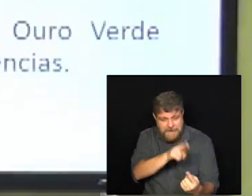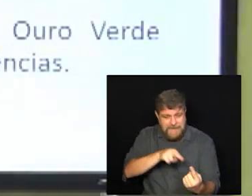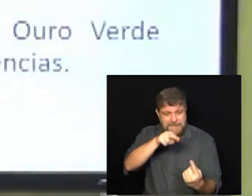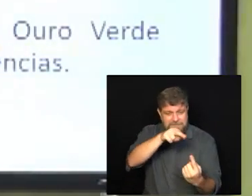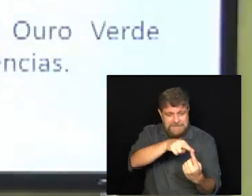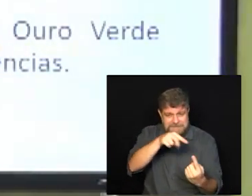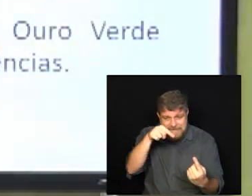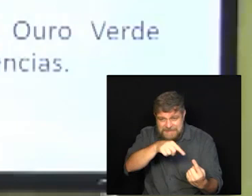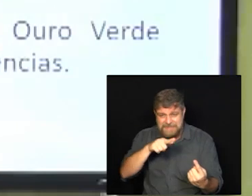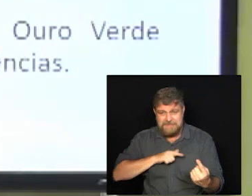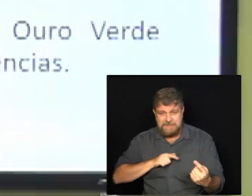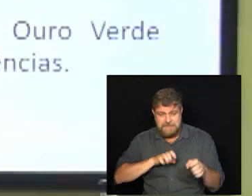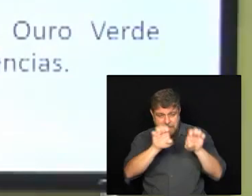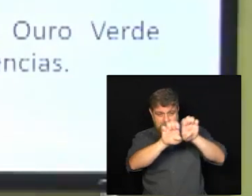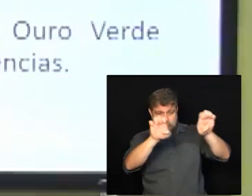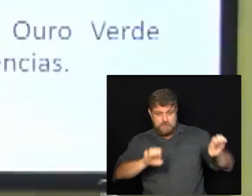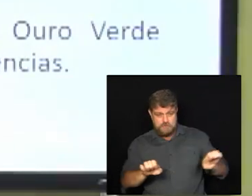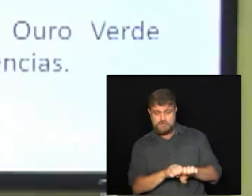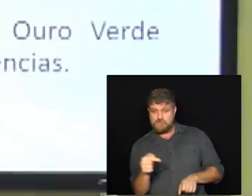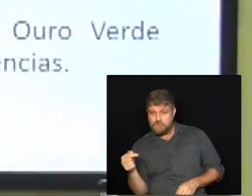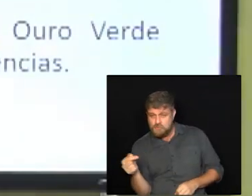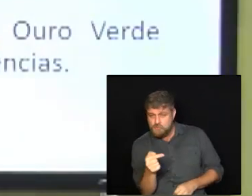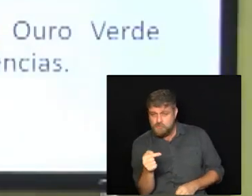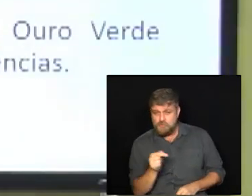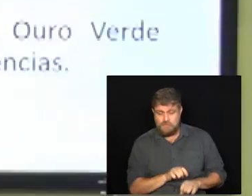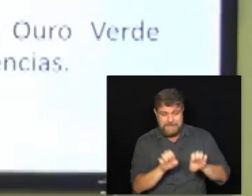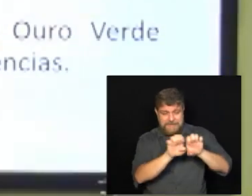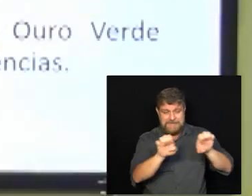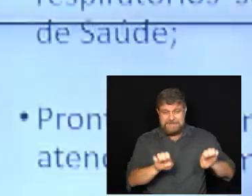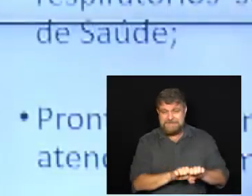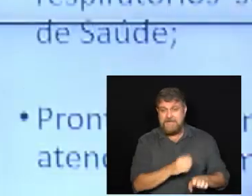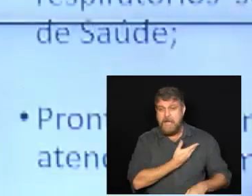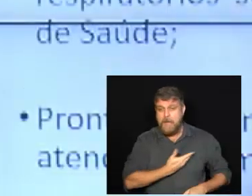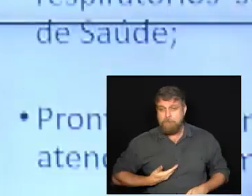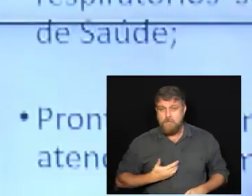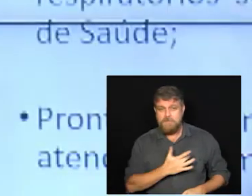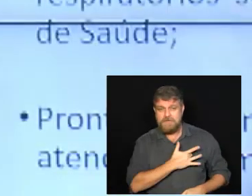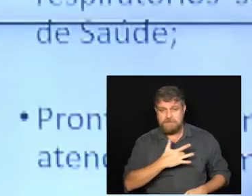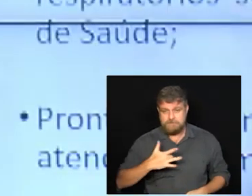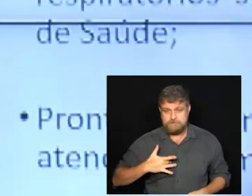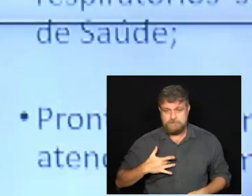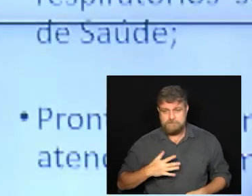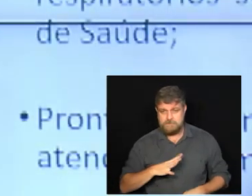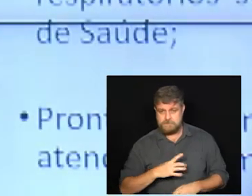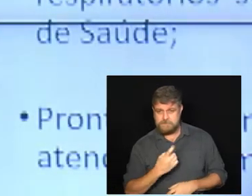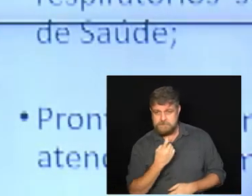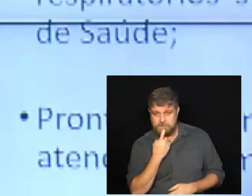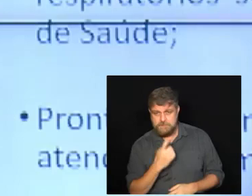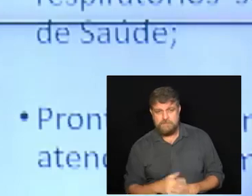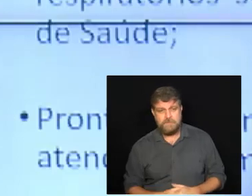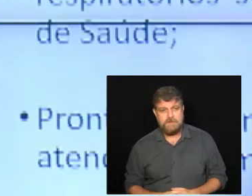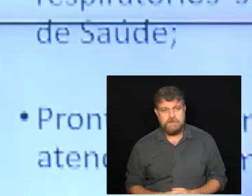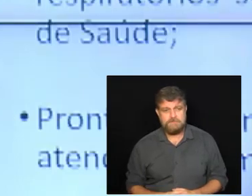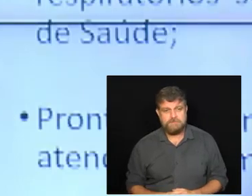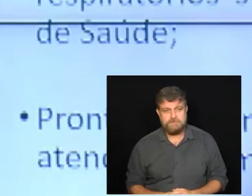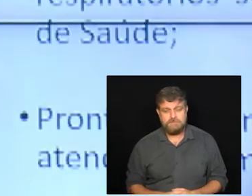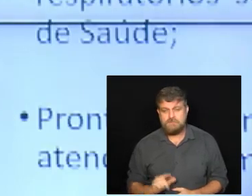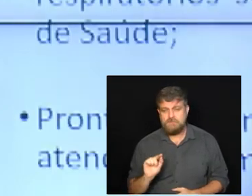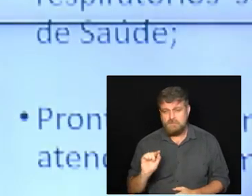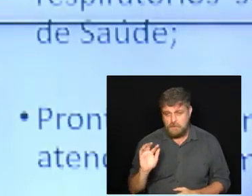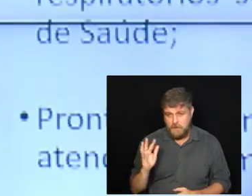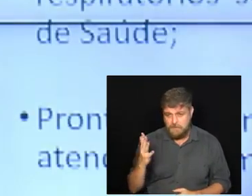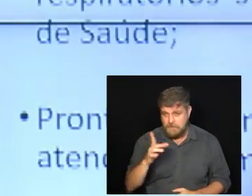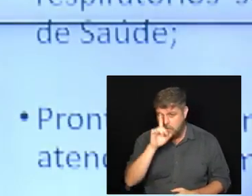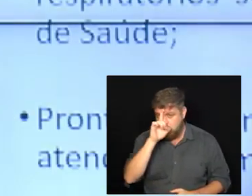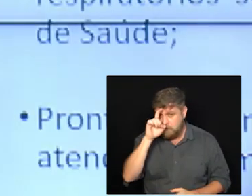referenciados por alguma estrutura na rede pública de saúde de Campinas. E o